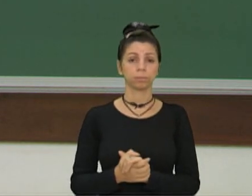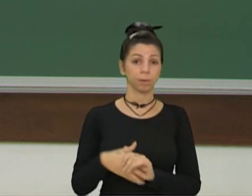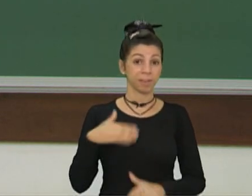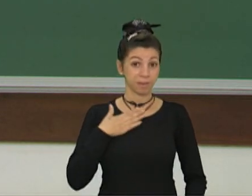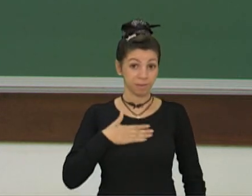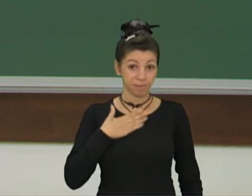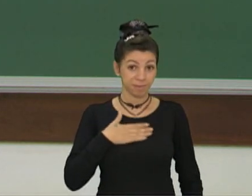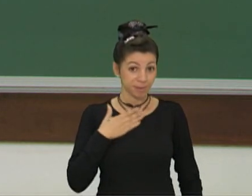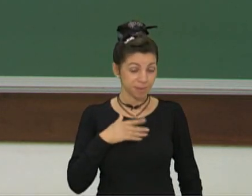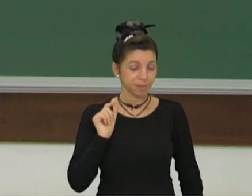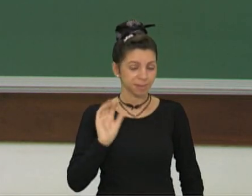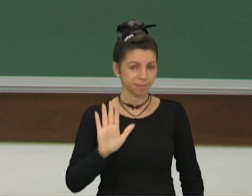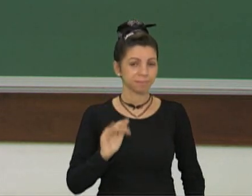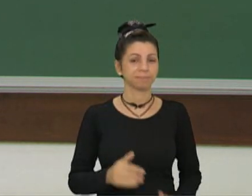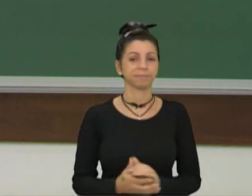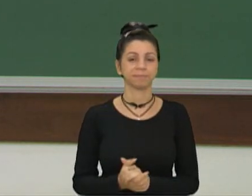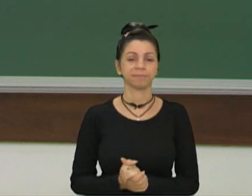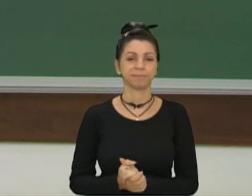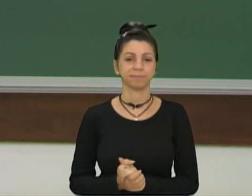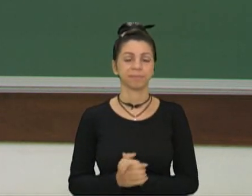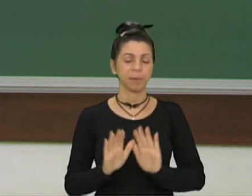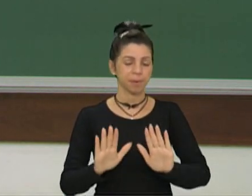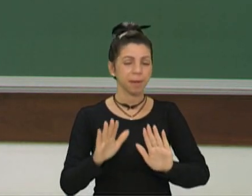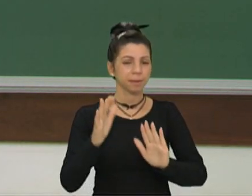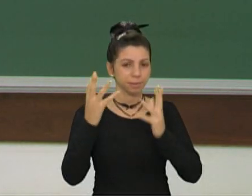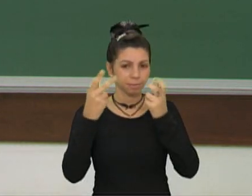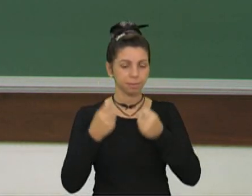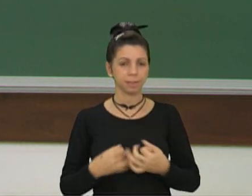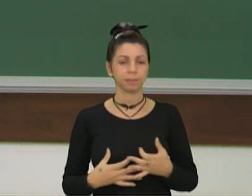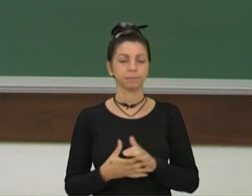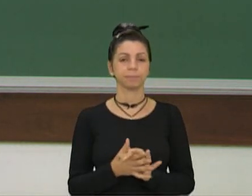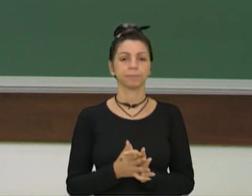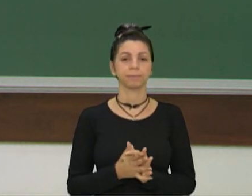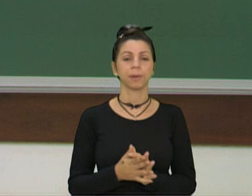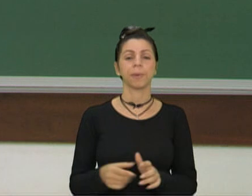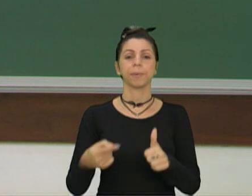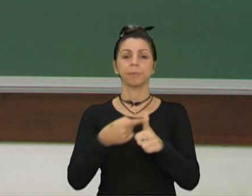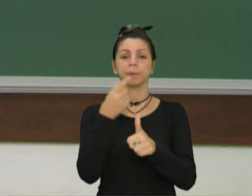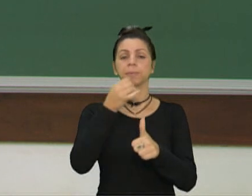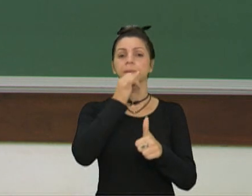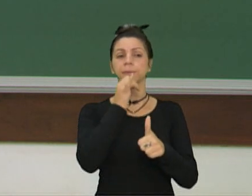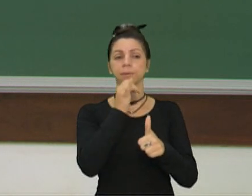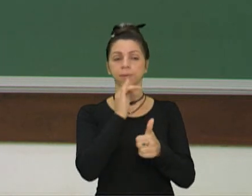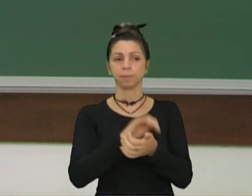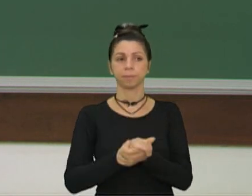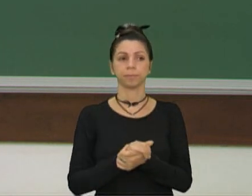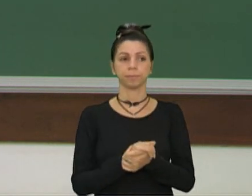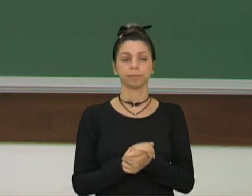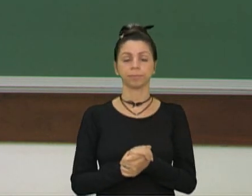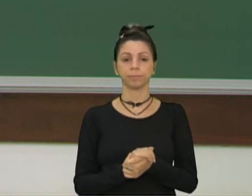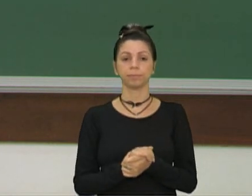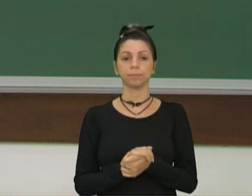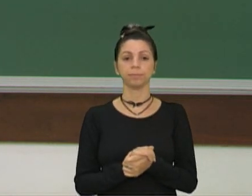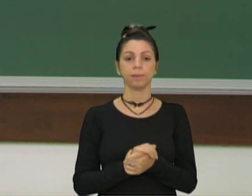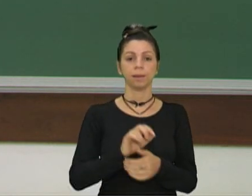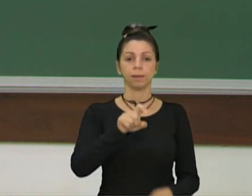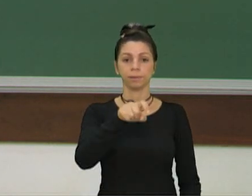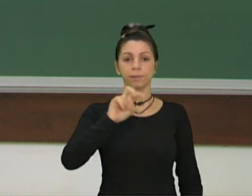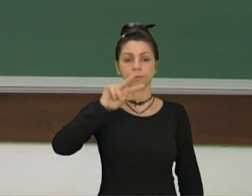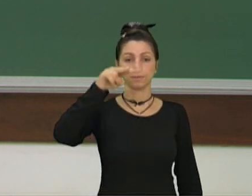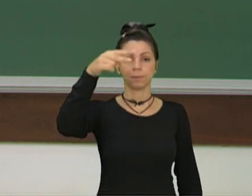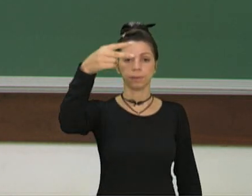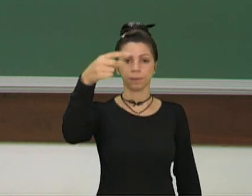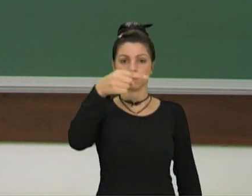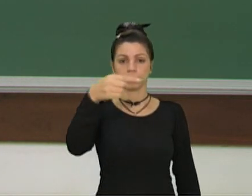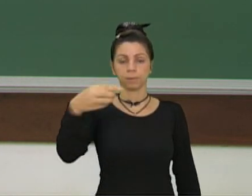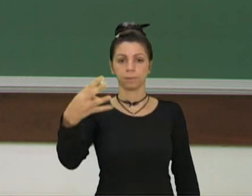gente vai ver daqui a pouco. Então, aqui eu trago esse primeiro exemplo. X ao quadrado menos 4 dentro do módulo, né?